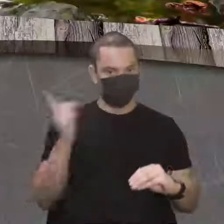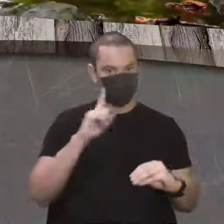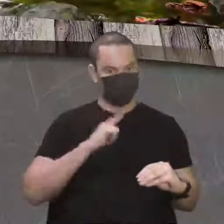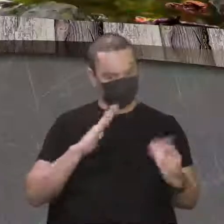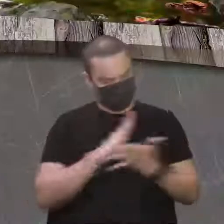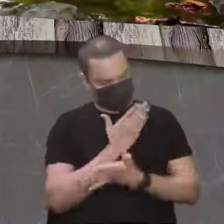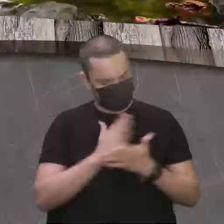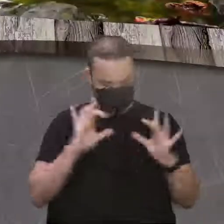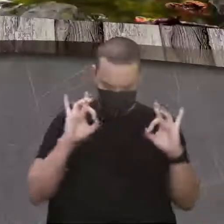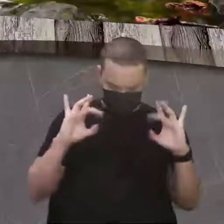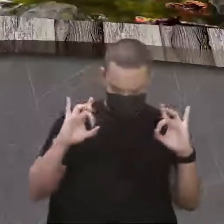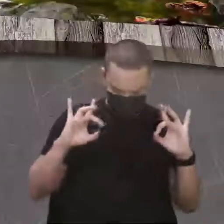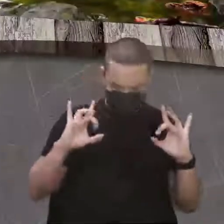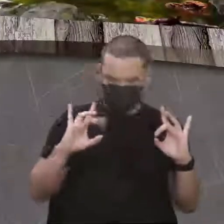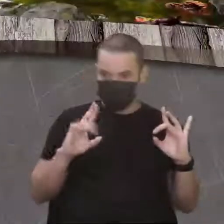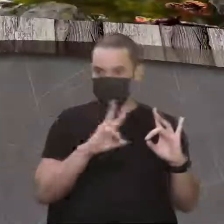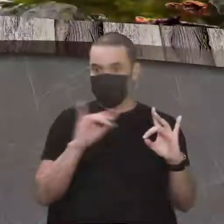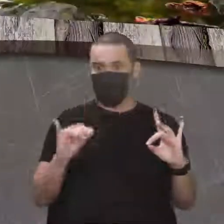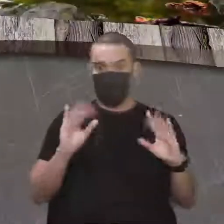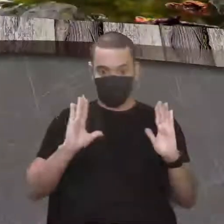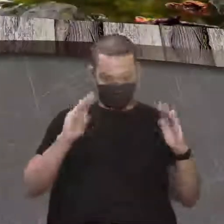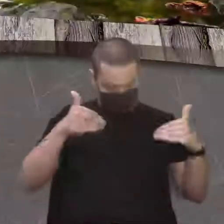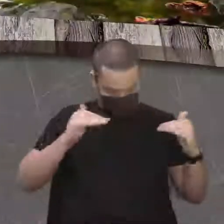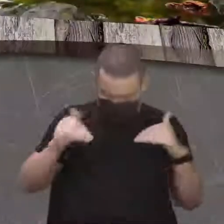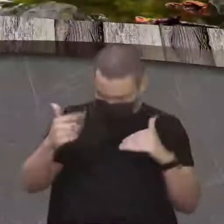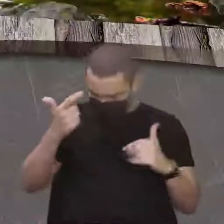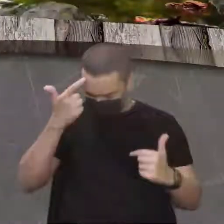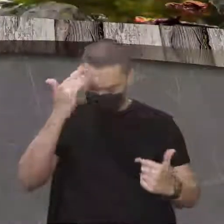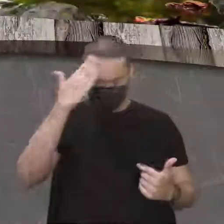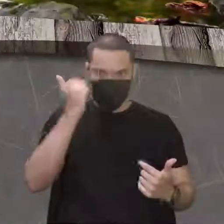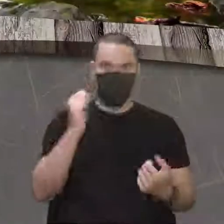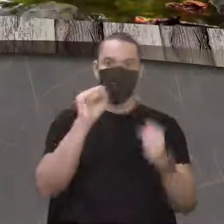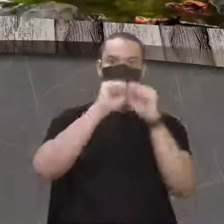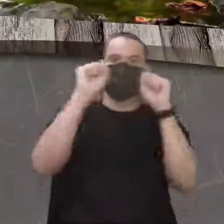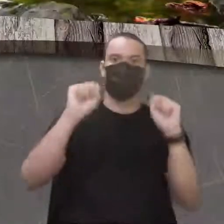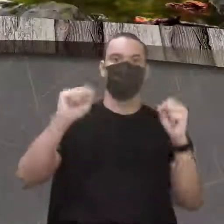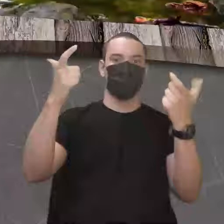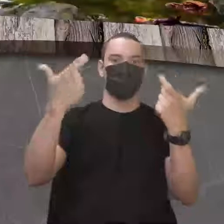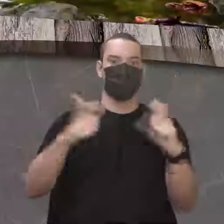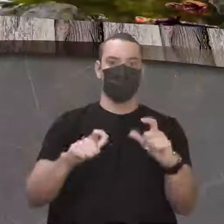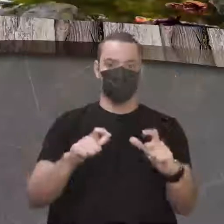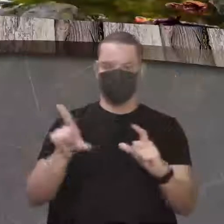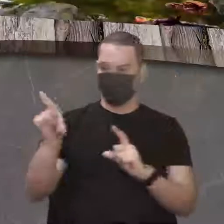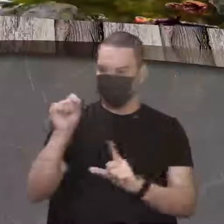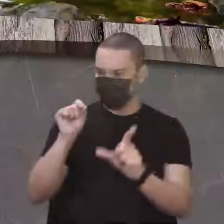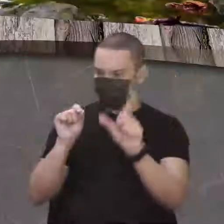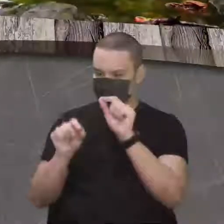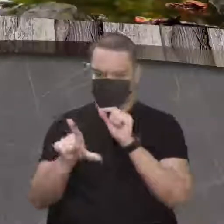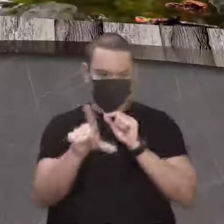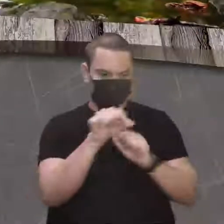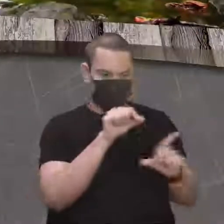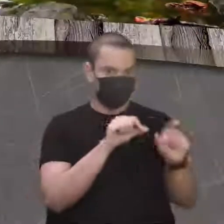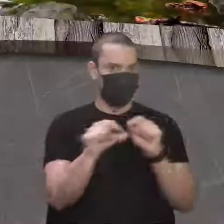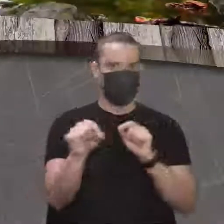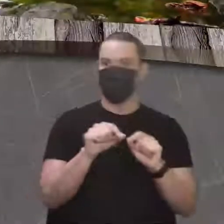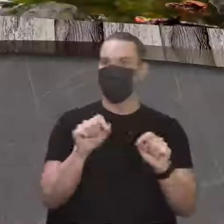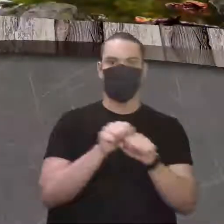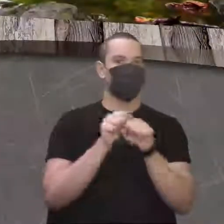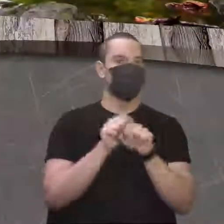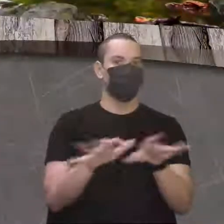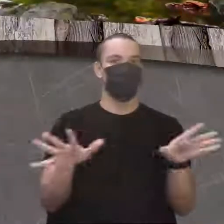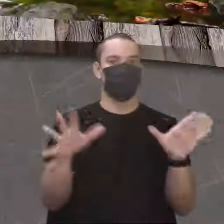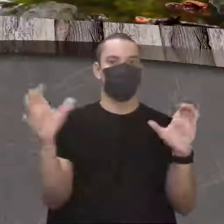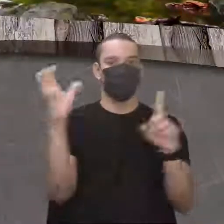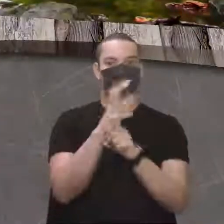órgãos, tecidos específicos e eles vão para aquele sistema, vamos dizer assim. Eles optam para aquele tecido e, obviamente, vão influenciar